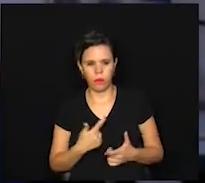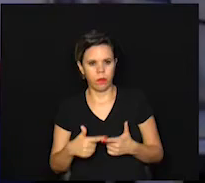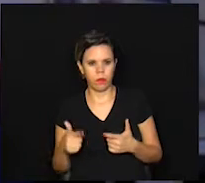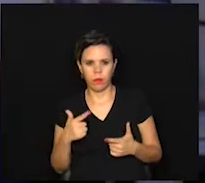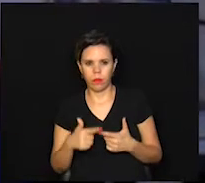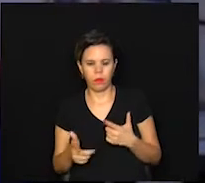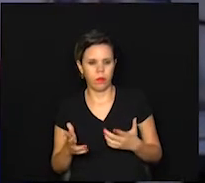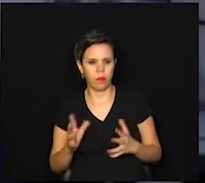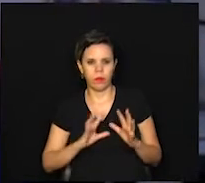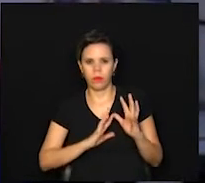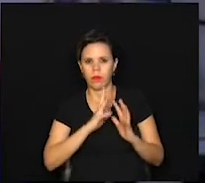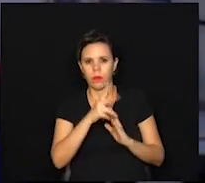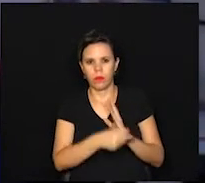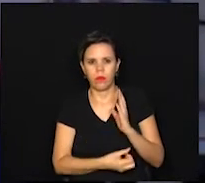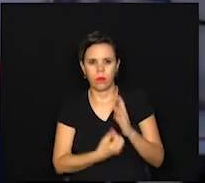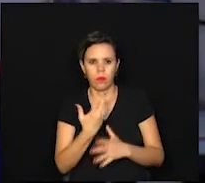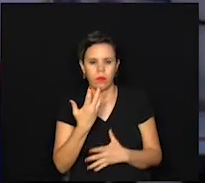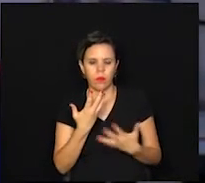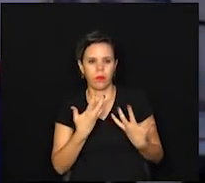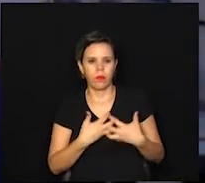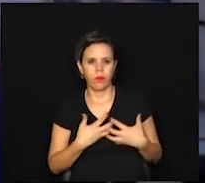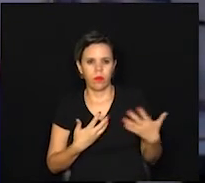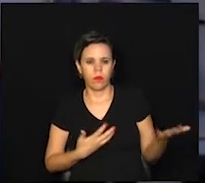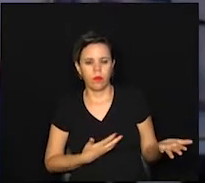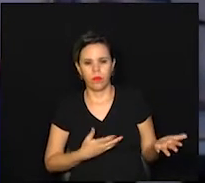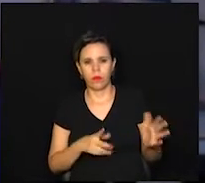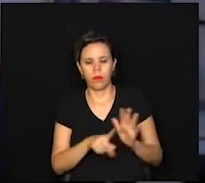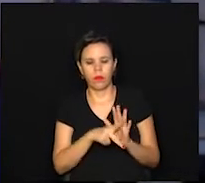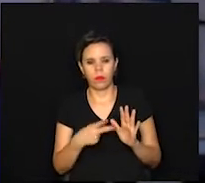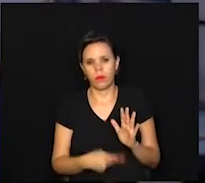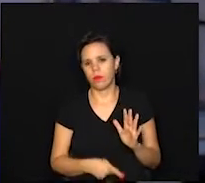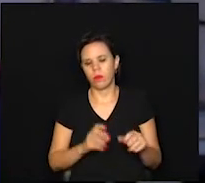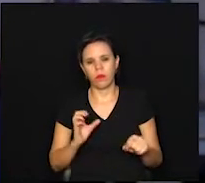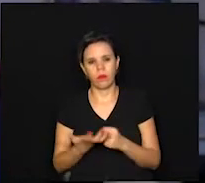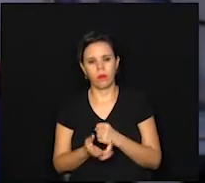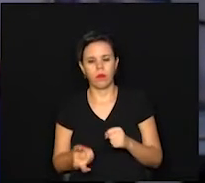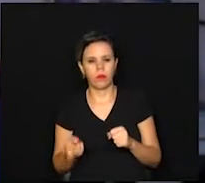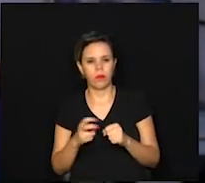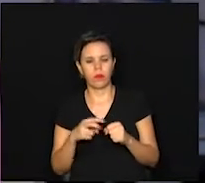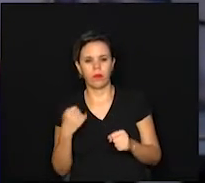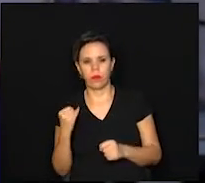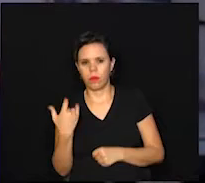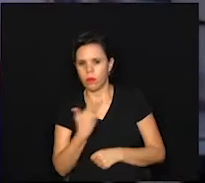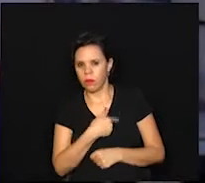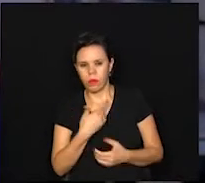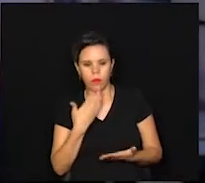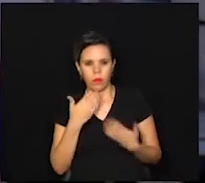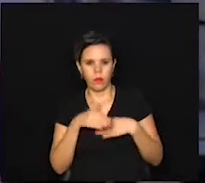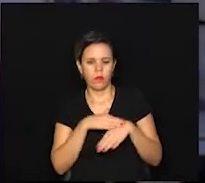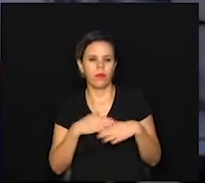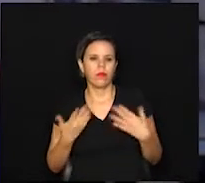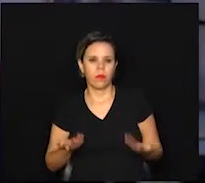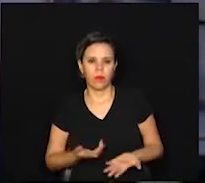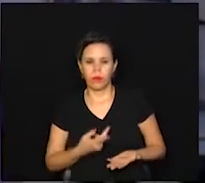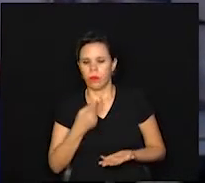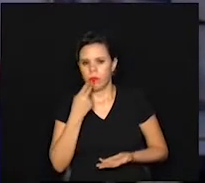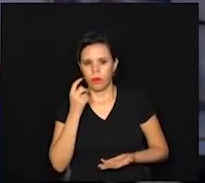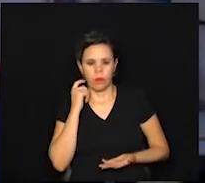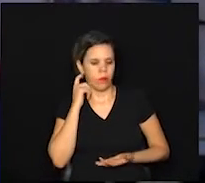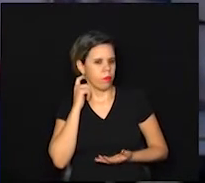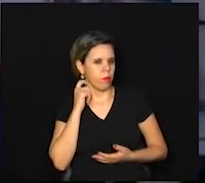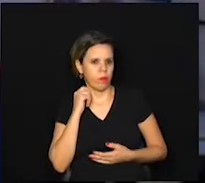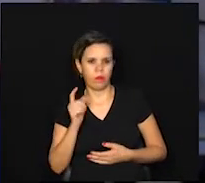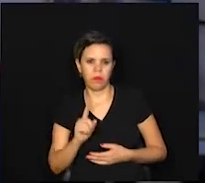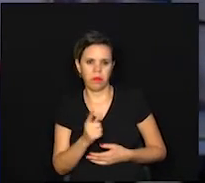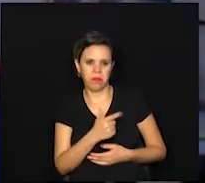questão ambiental, sabe? Então, assim, ó, se a gente não começar a dizer o seguinte, olha, se a gente